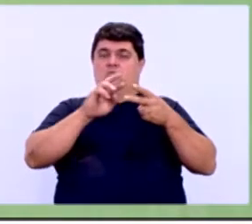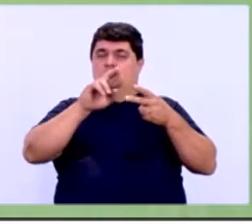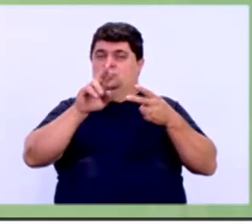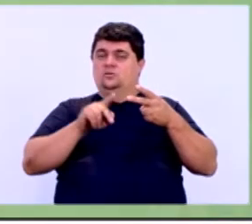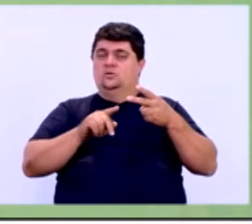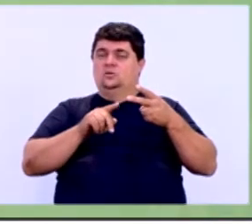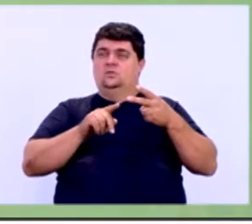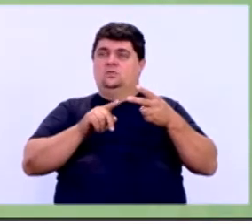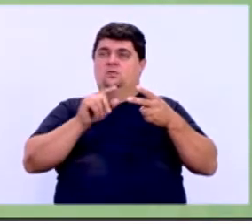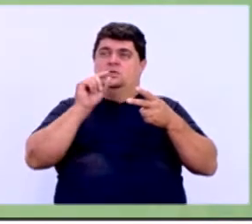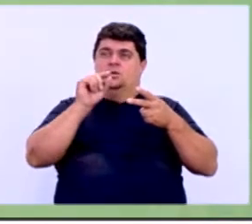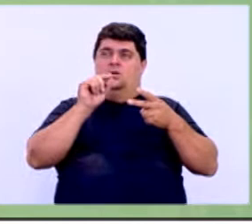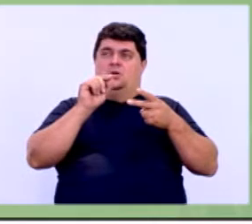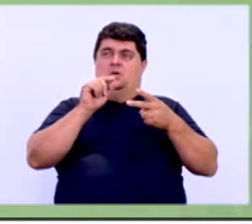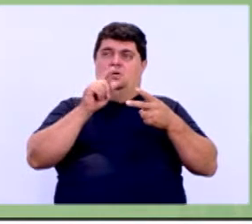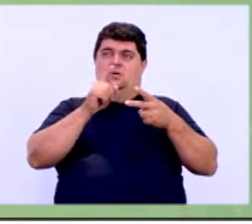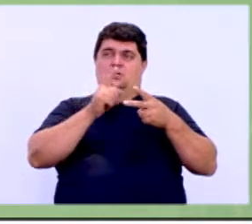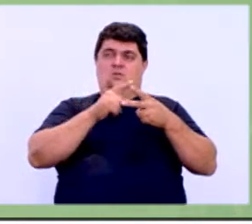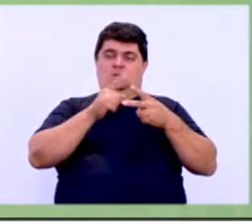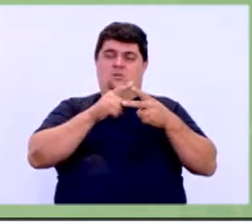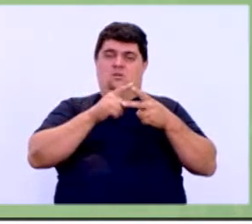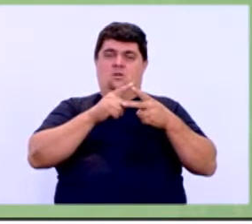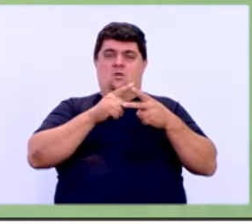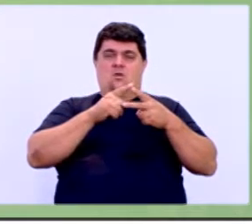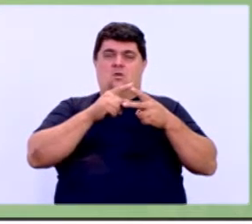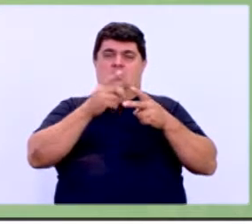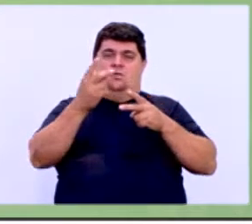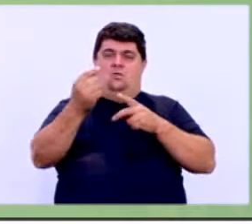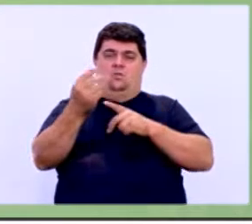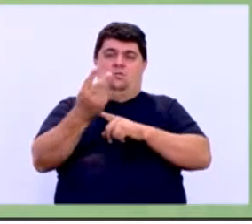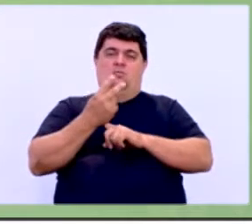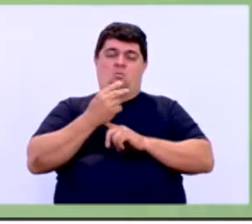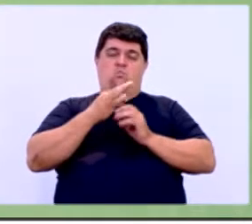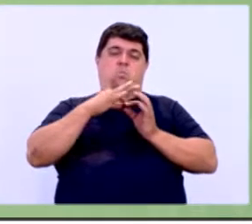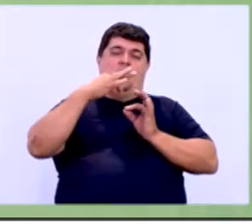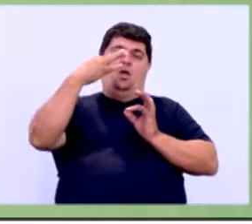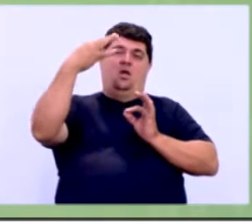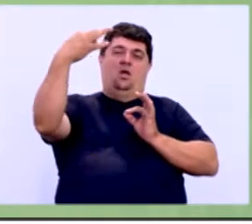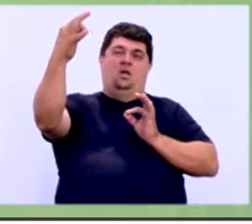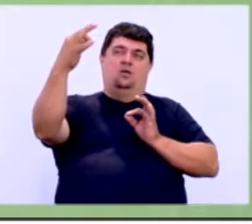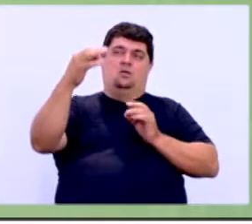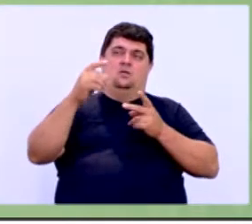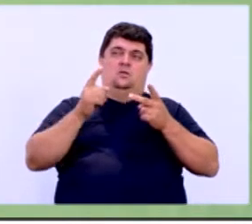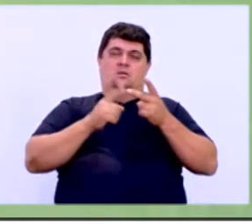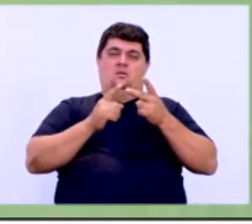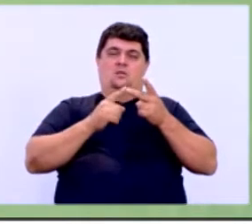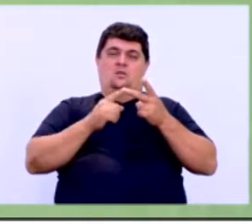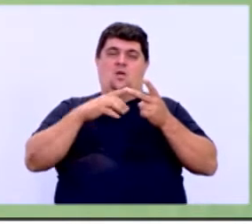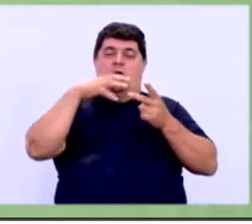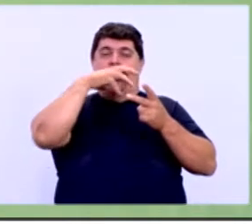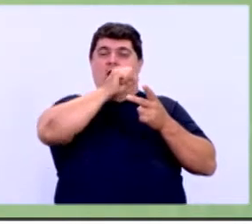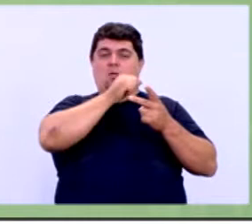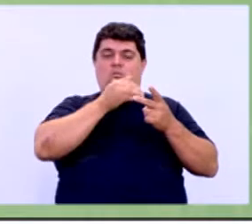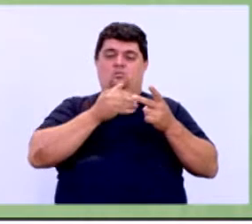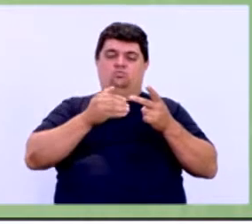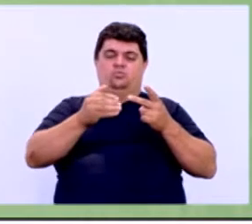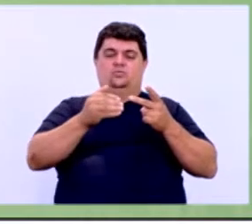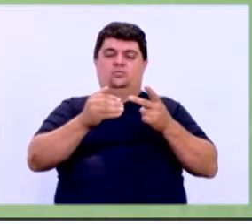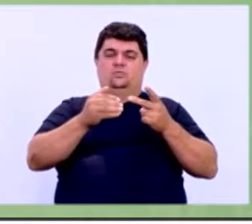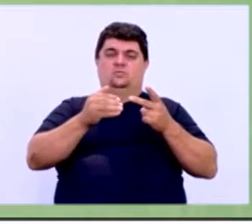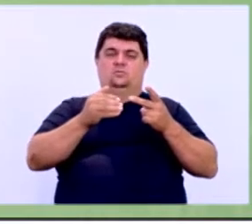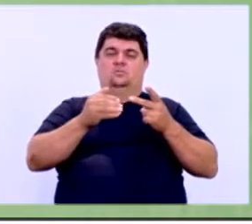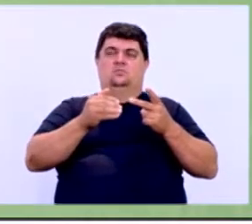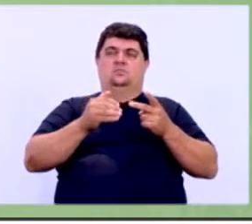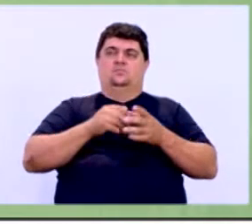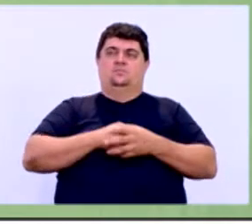né? Que é o financiamento de longo prazo e o financiamento de curto